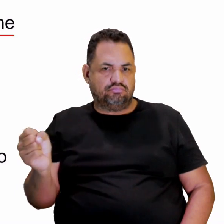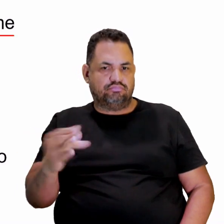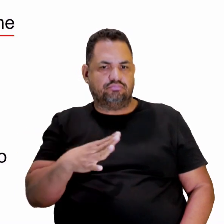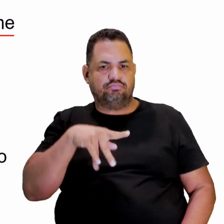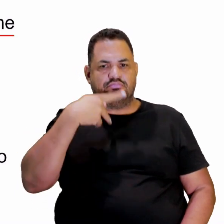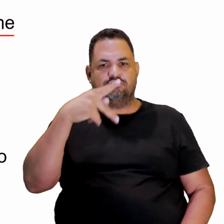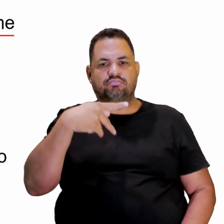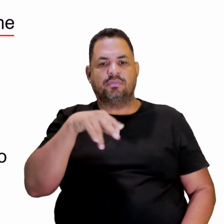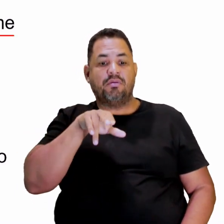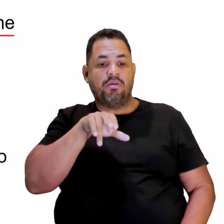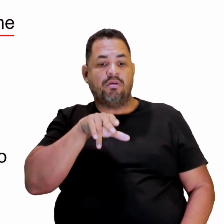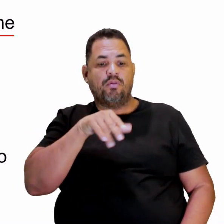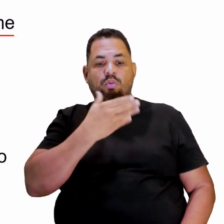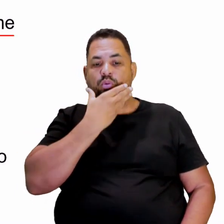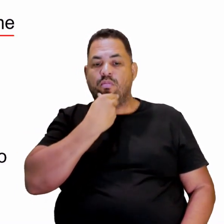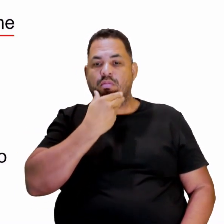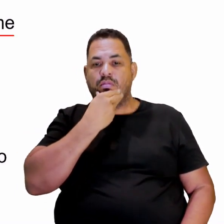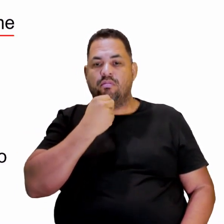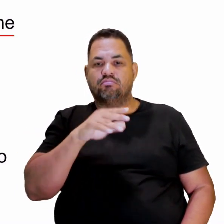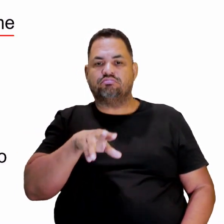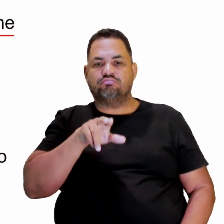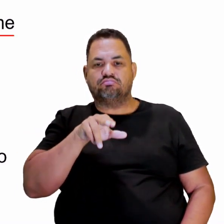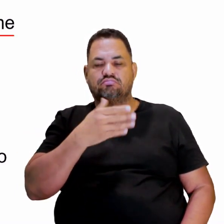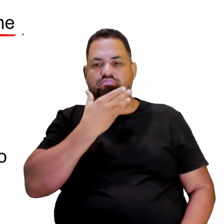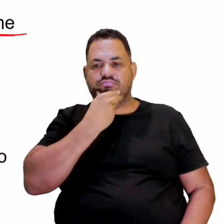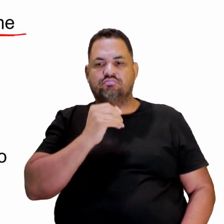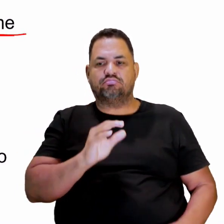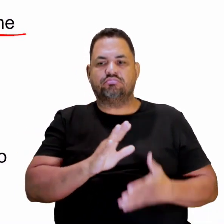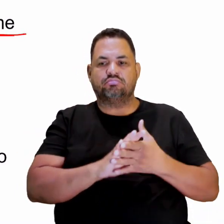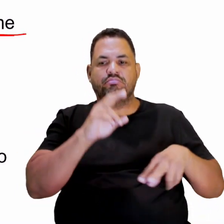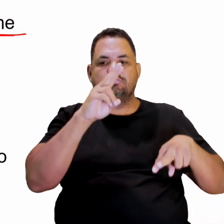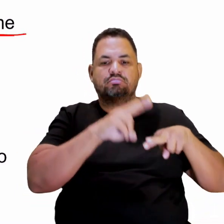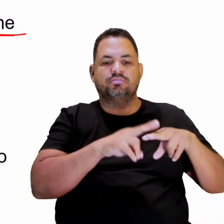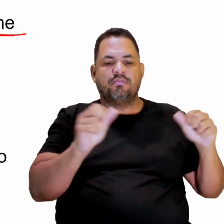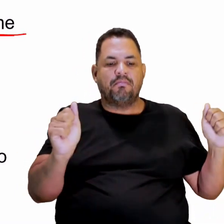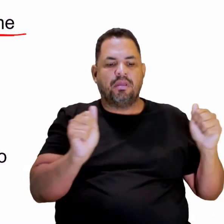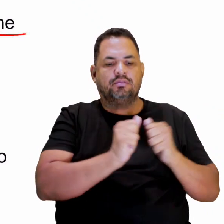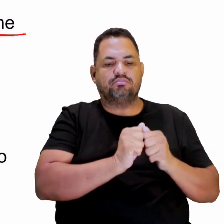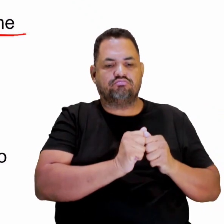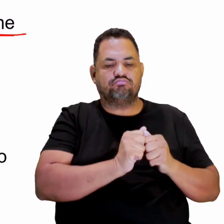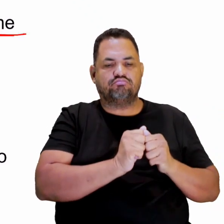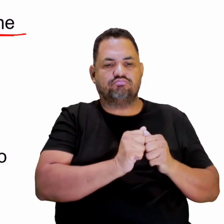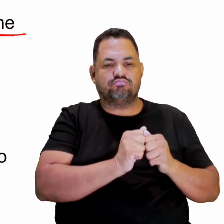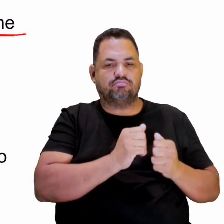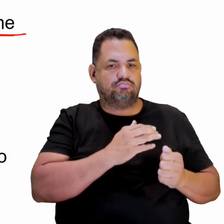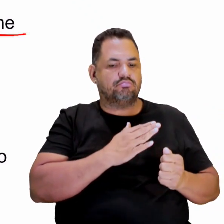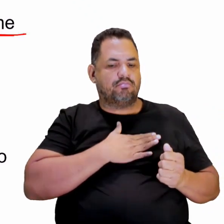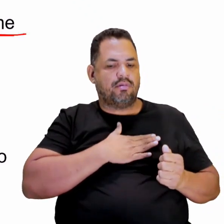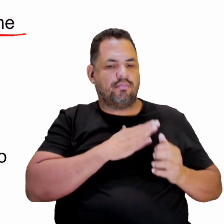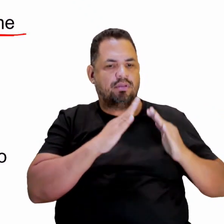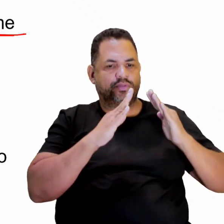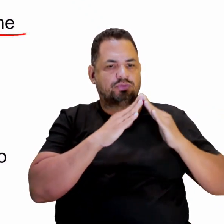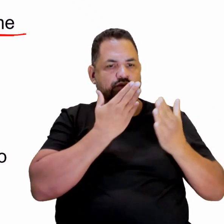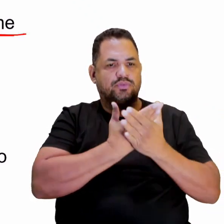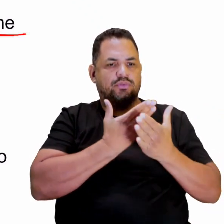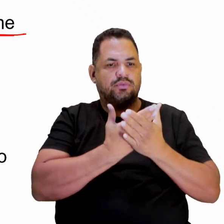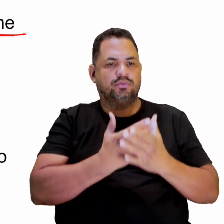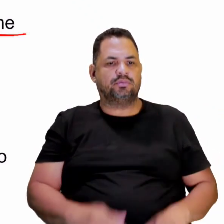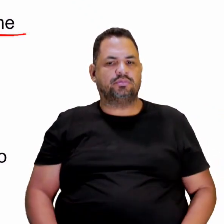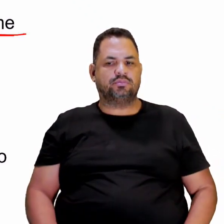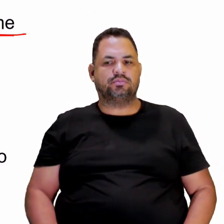falo sobre o irmão dela. Eu digo que o irmão dela senta perto de mim na escola. Então, eu estou falando de quê?